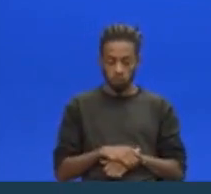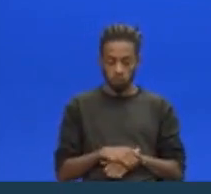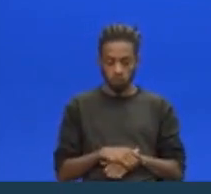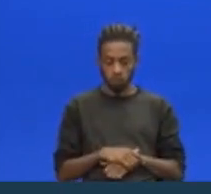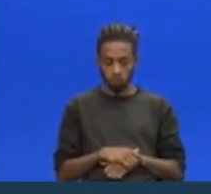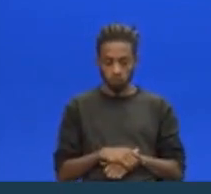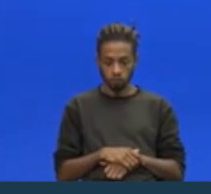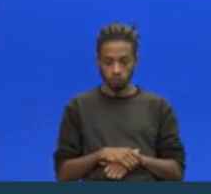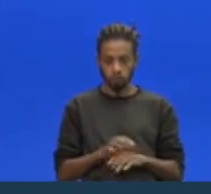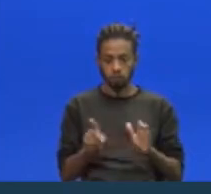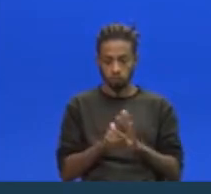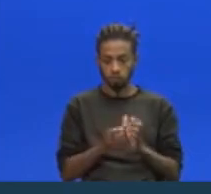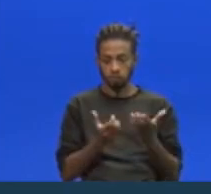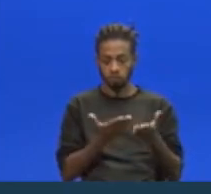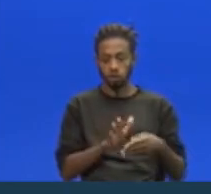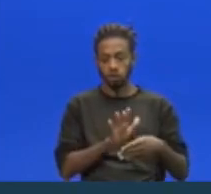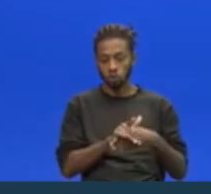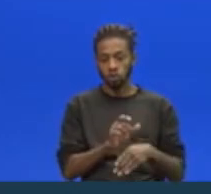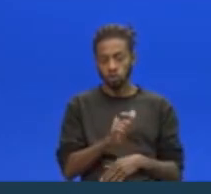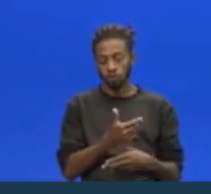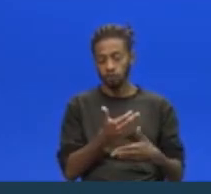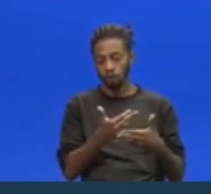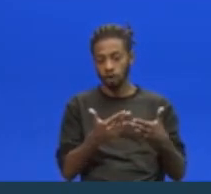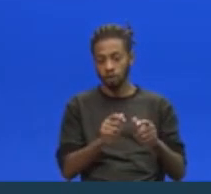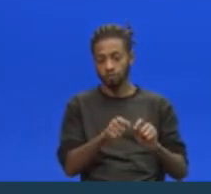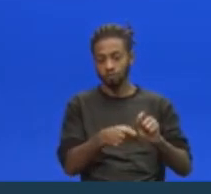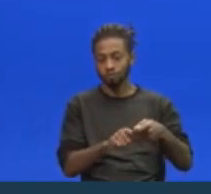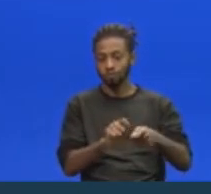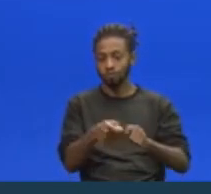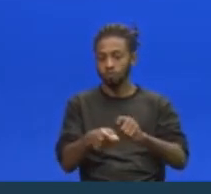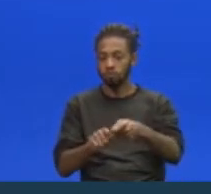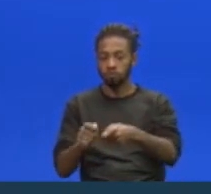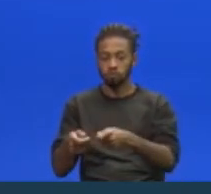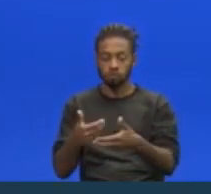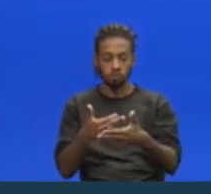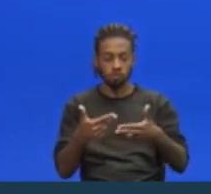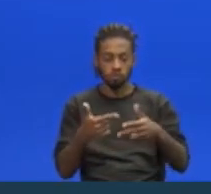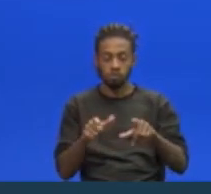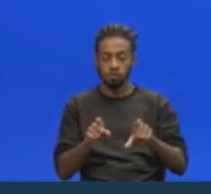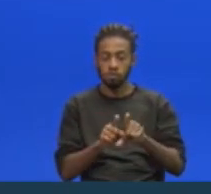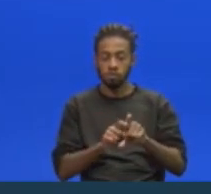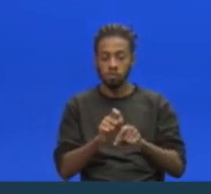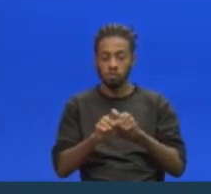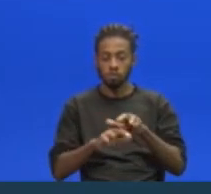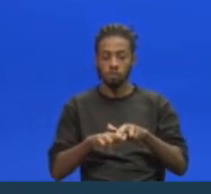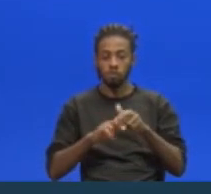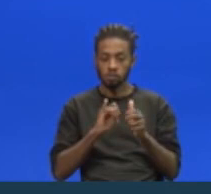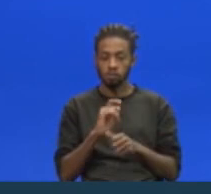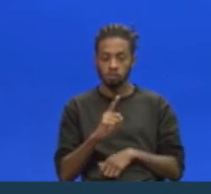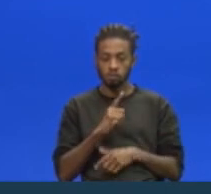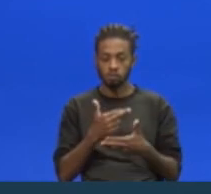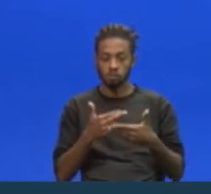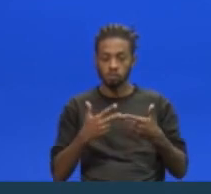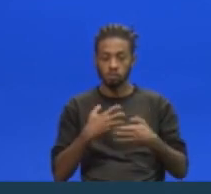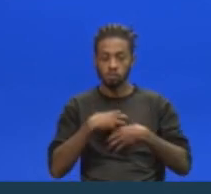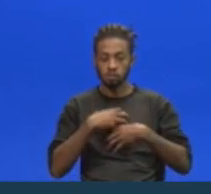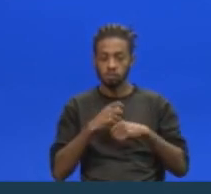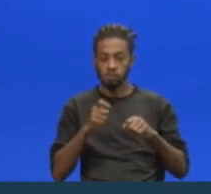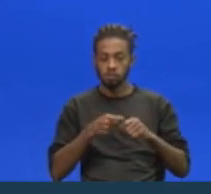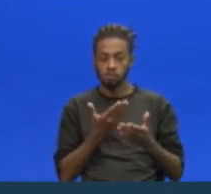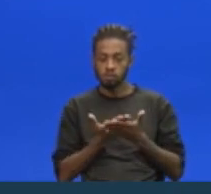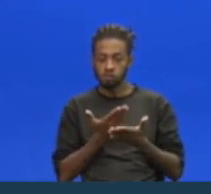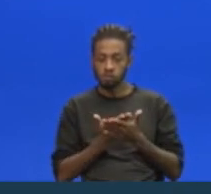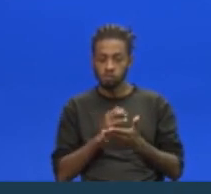compreensão a respeito dessas doenças. Nesse sentido, nós temos várias modalidades de